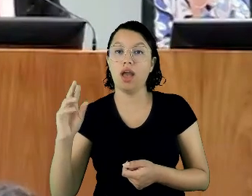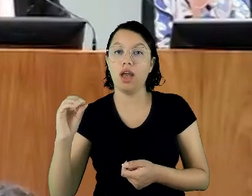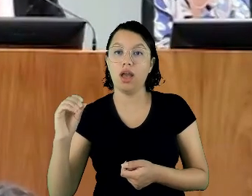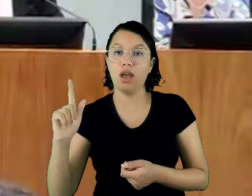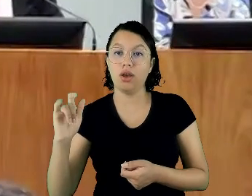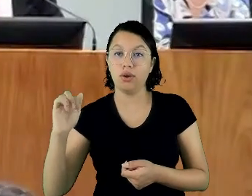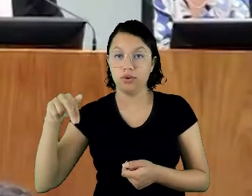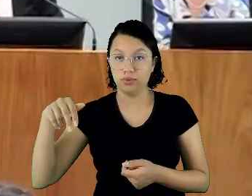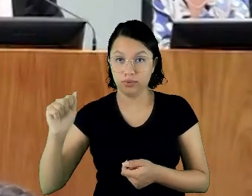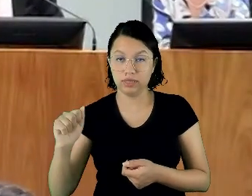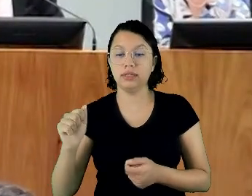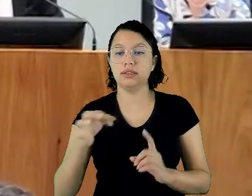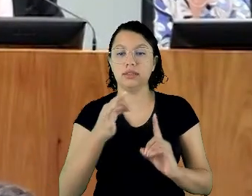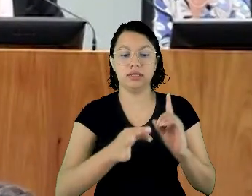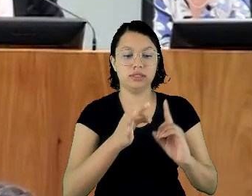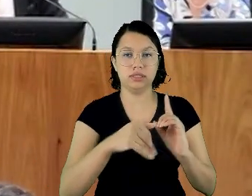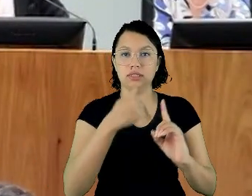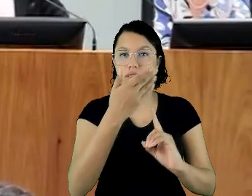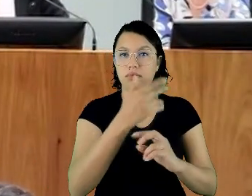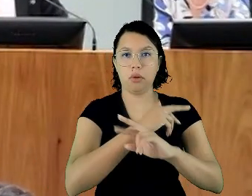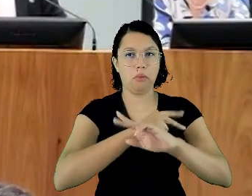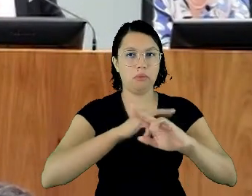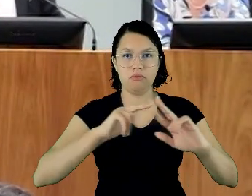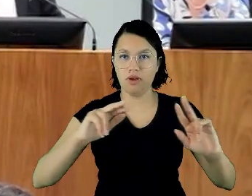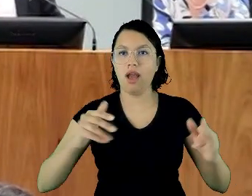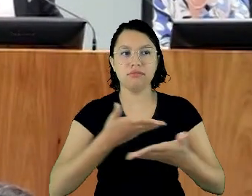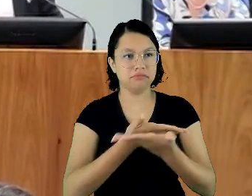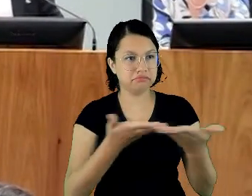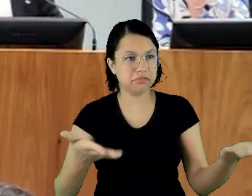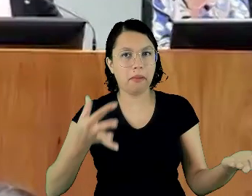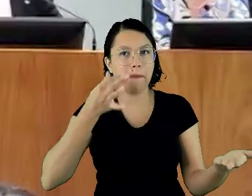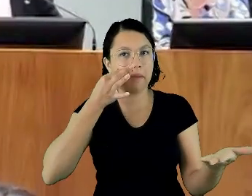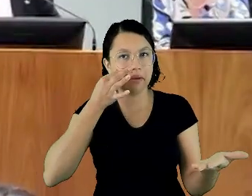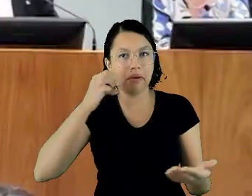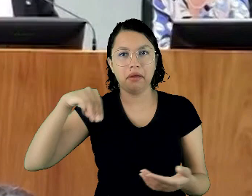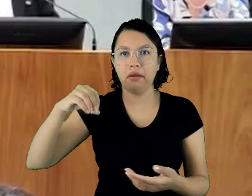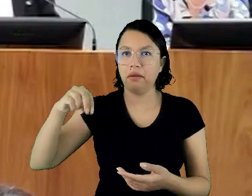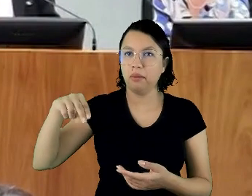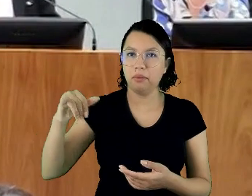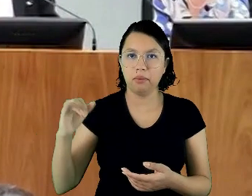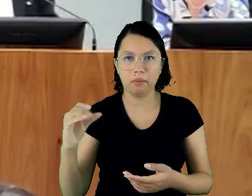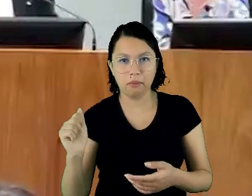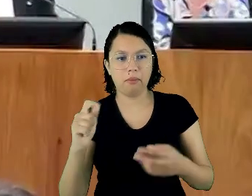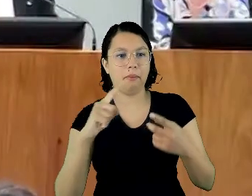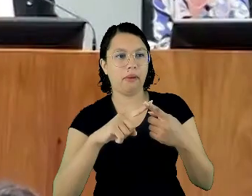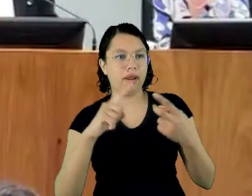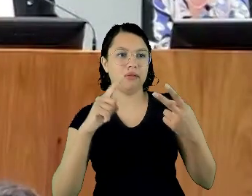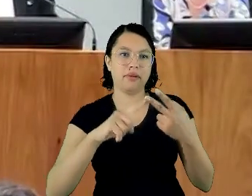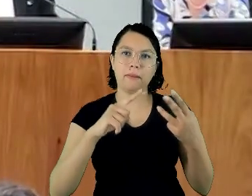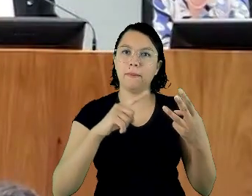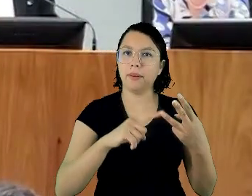desembargadores e desembargadoras presentes, Mônica, Renata, Alessandro,